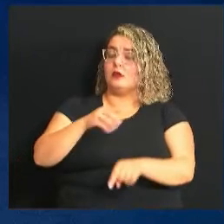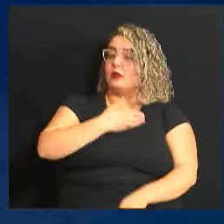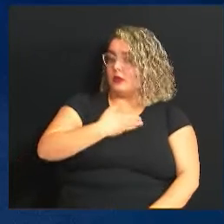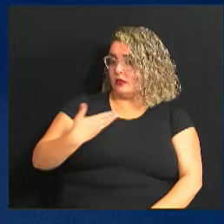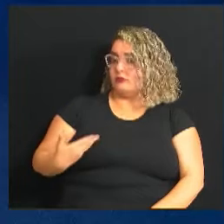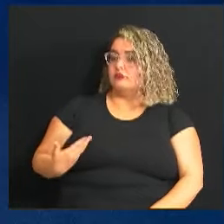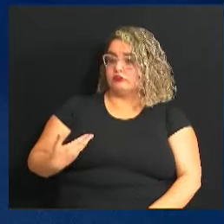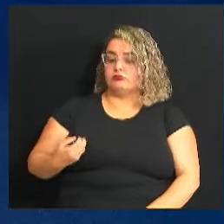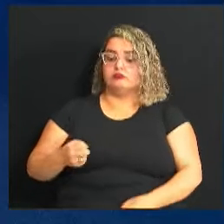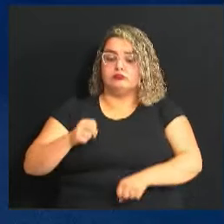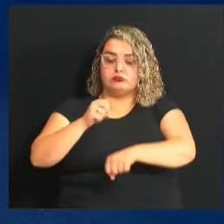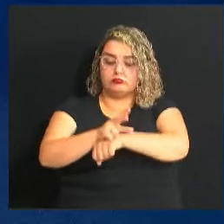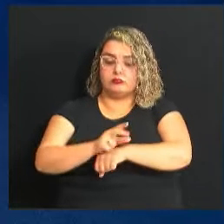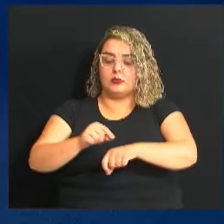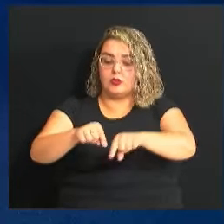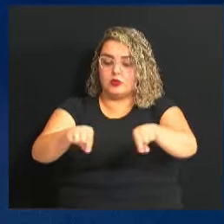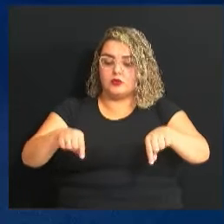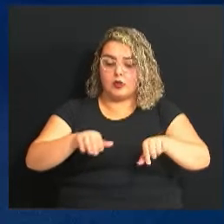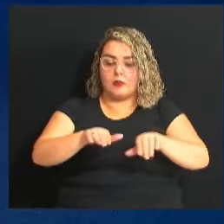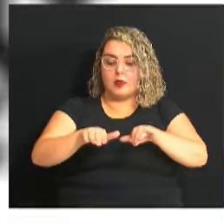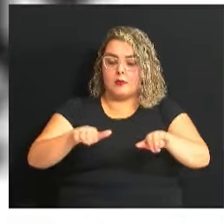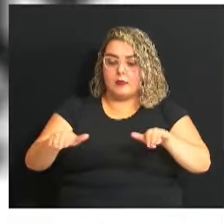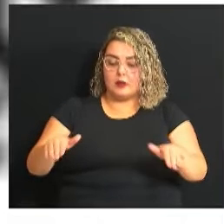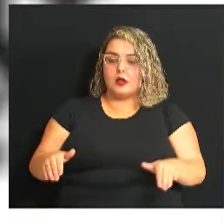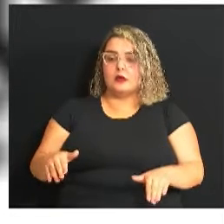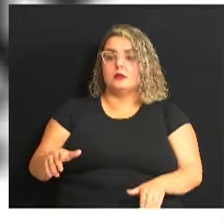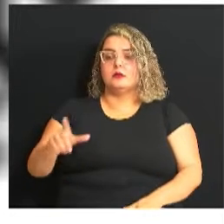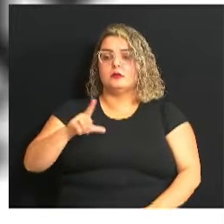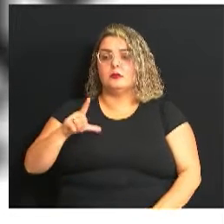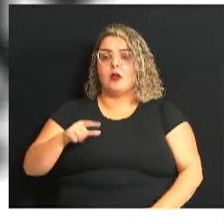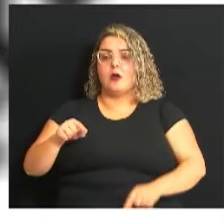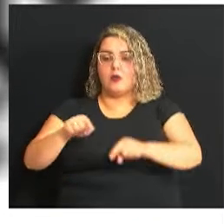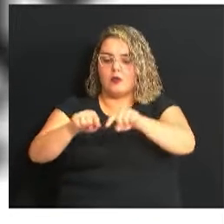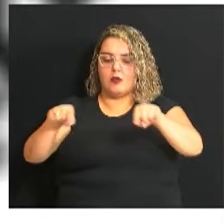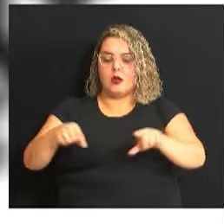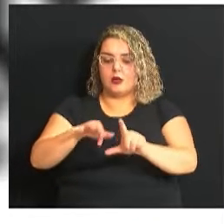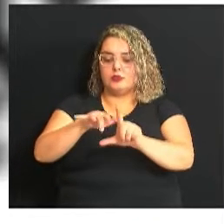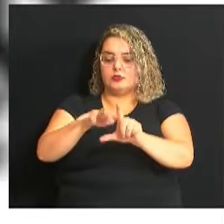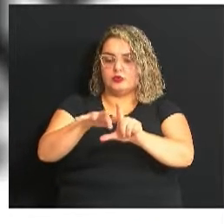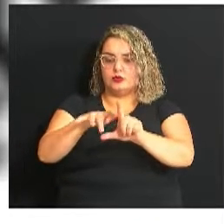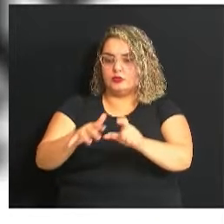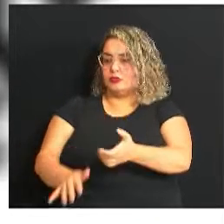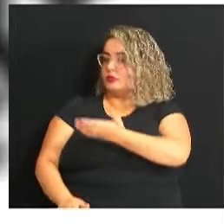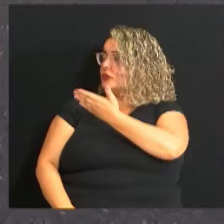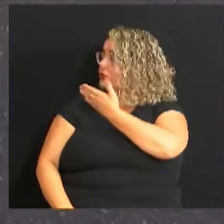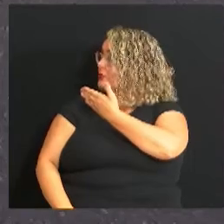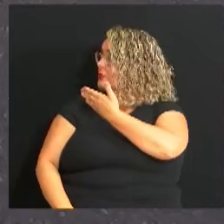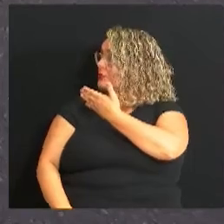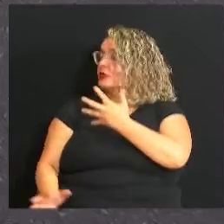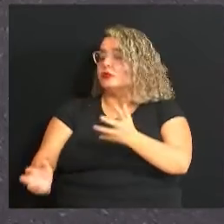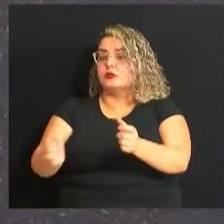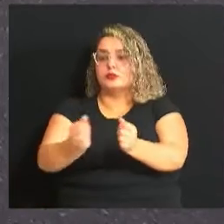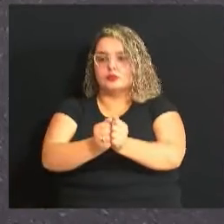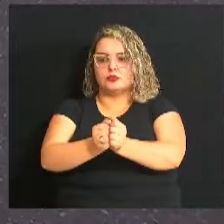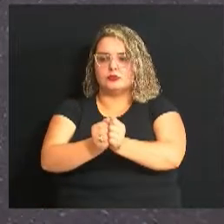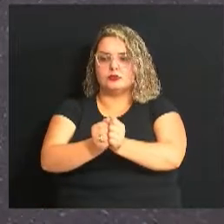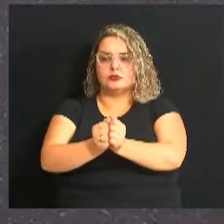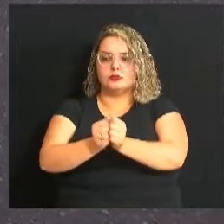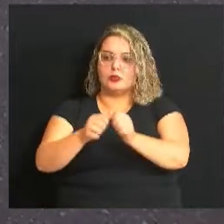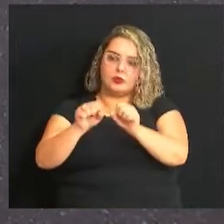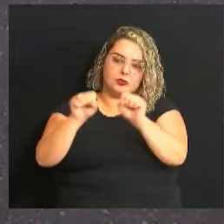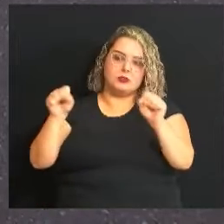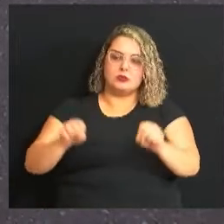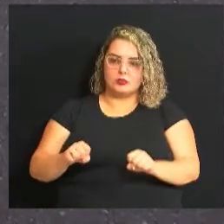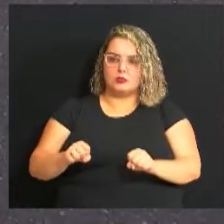essas vagas nos estacionamentos deverão implantar um leitor de QR Code acoplado a um sistema de leitura do